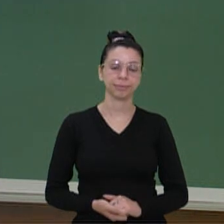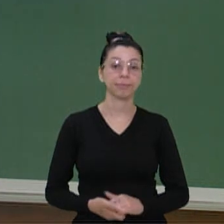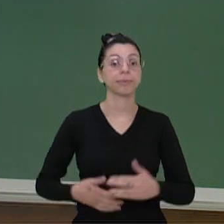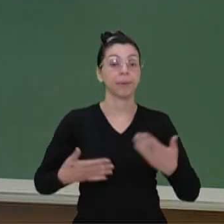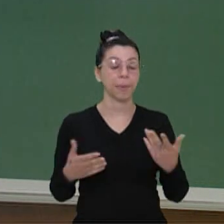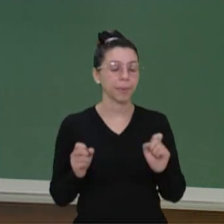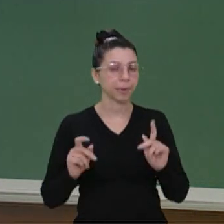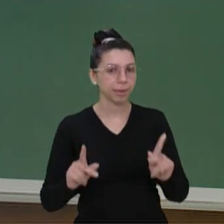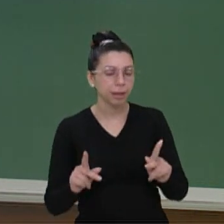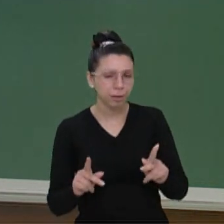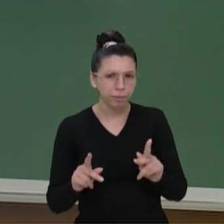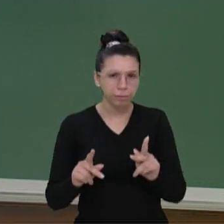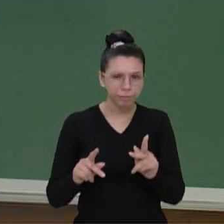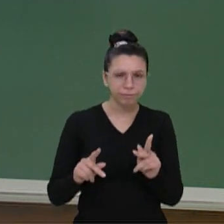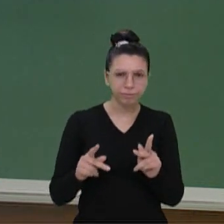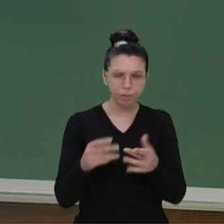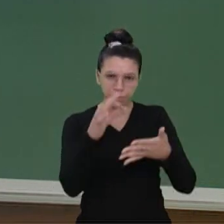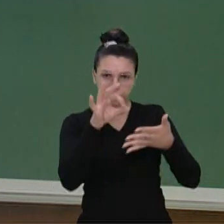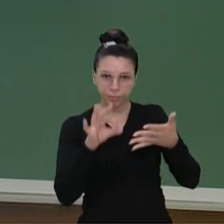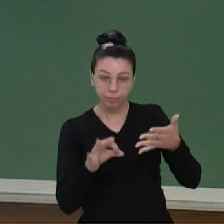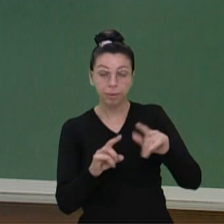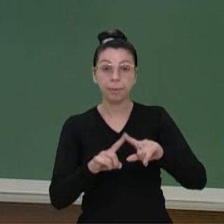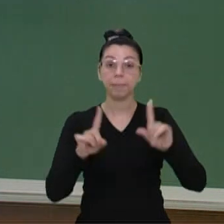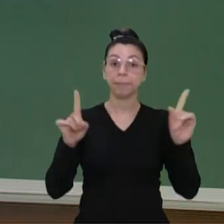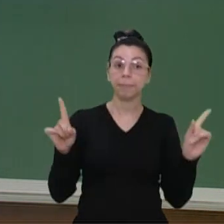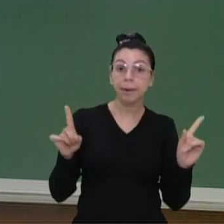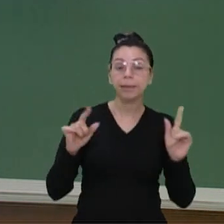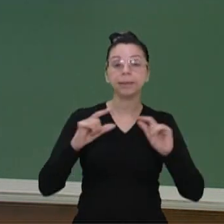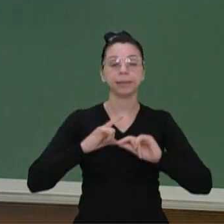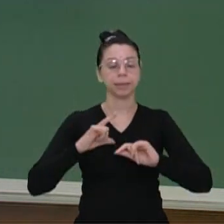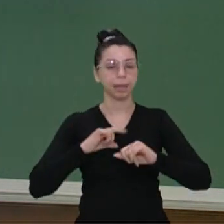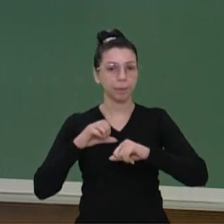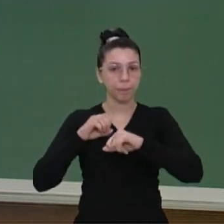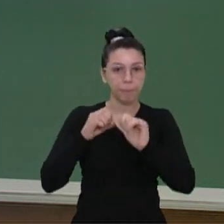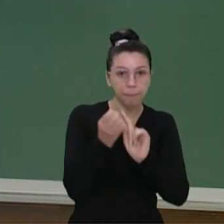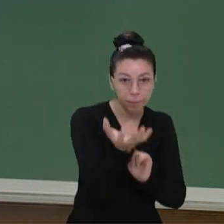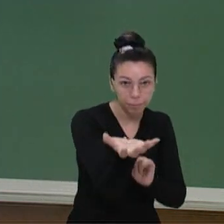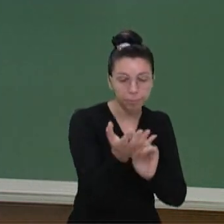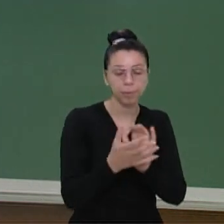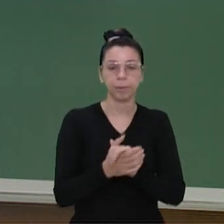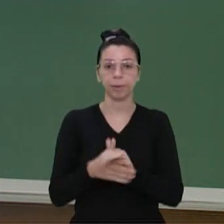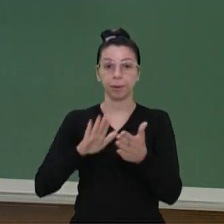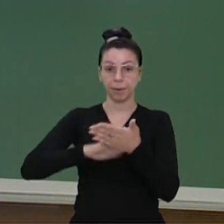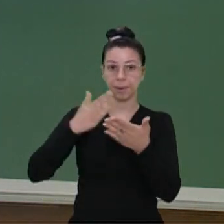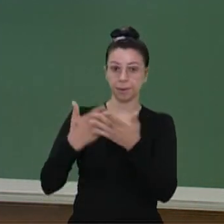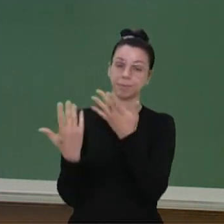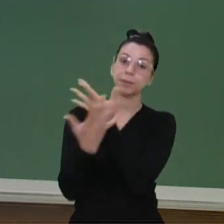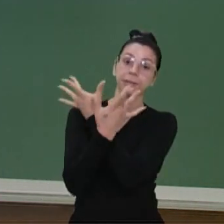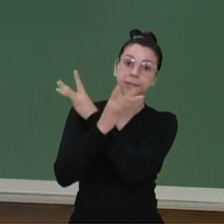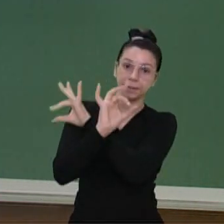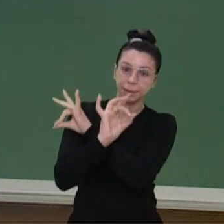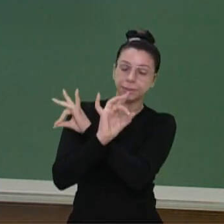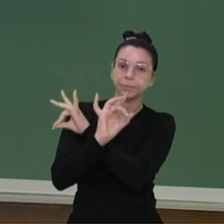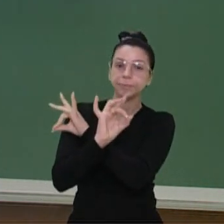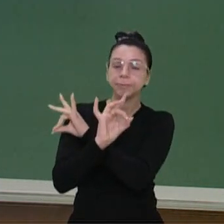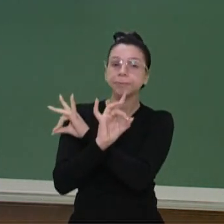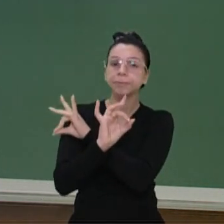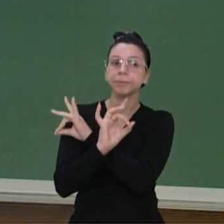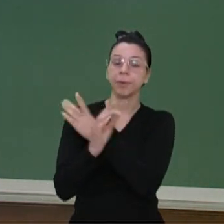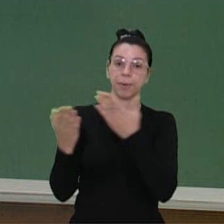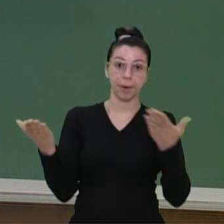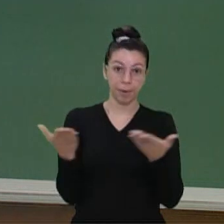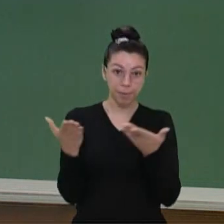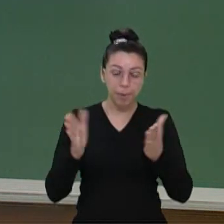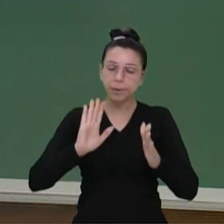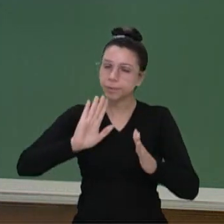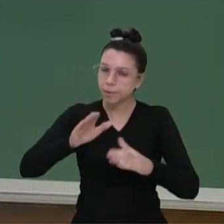Muito bem, vamos corrigir aqui, mas antes nós vamos dar um spoiler, quer ver? Ó? Nosso intérprete aqui é Elaine. Agora há